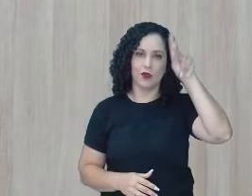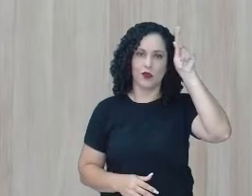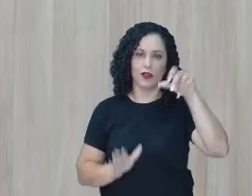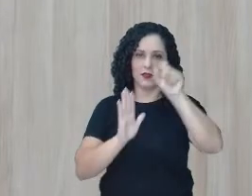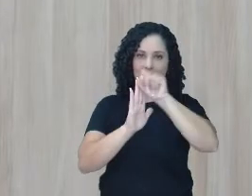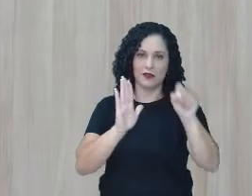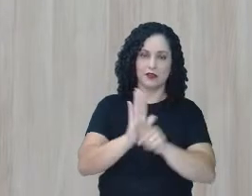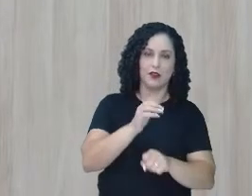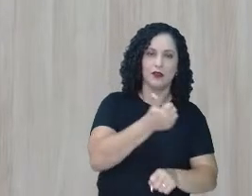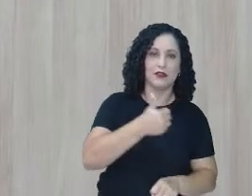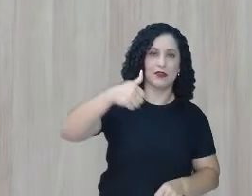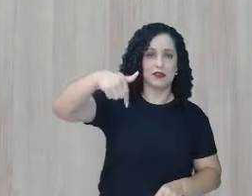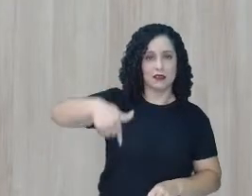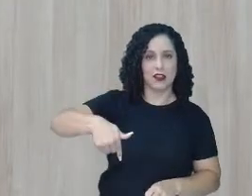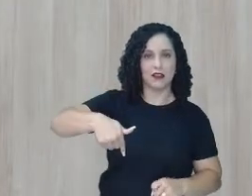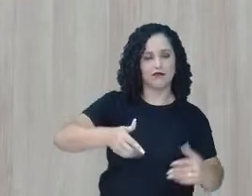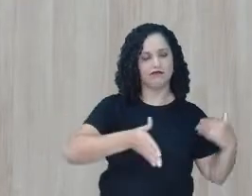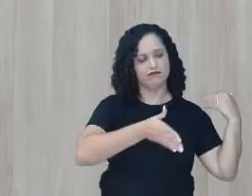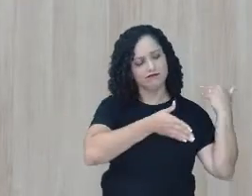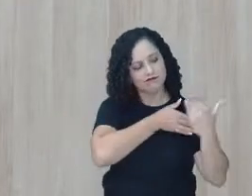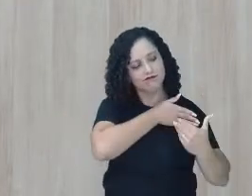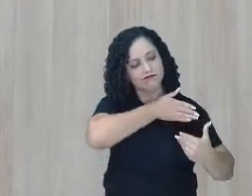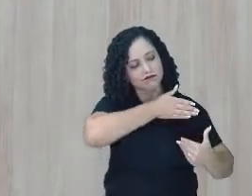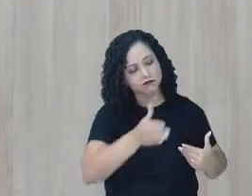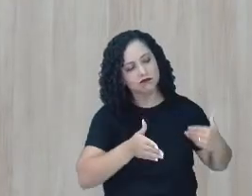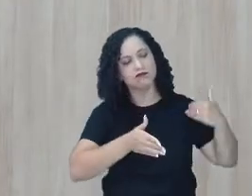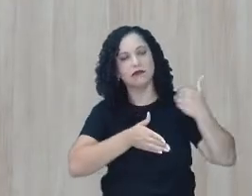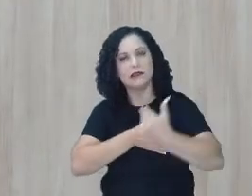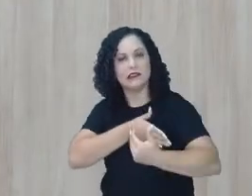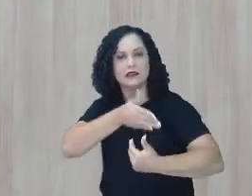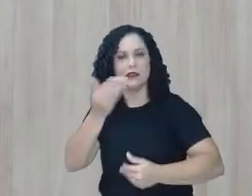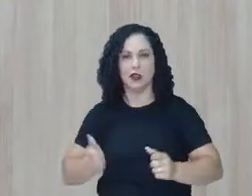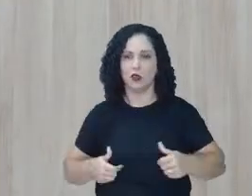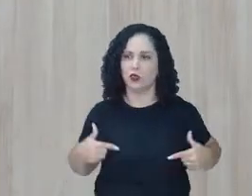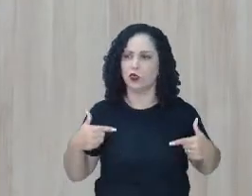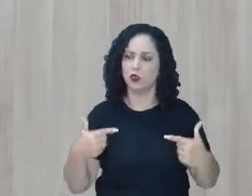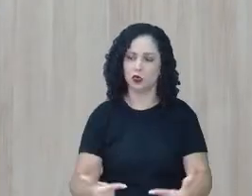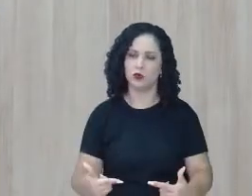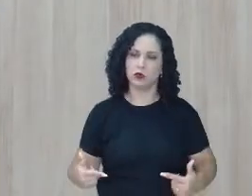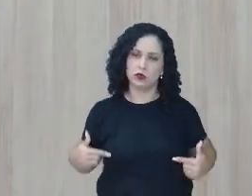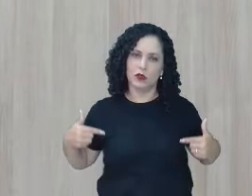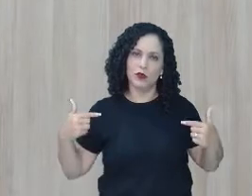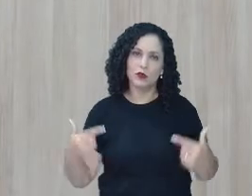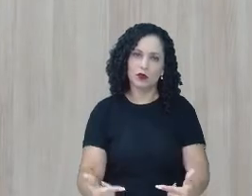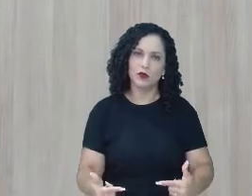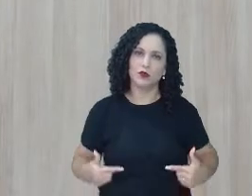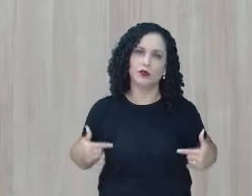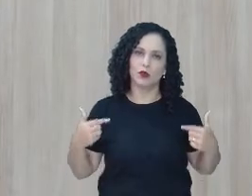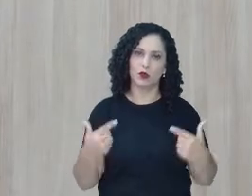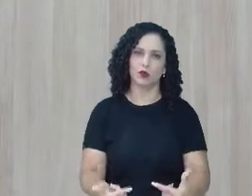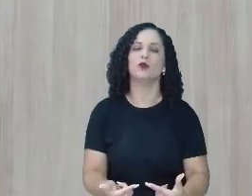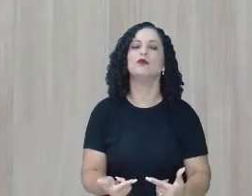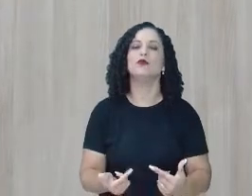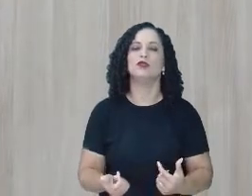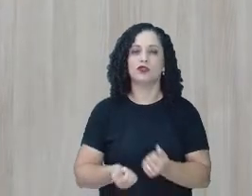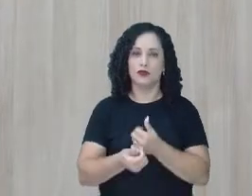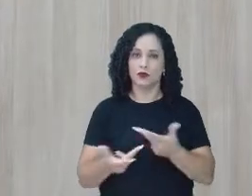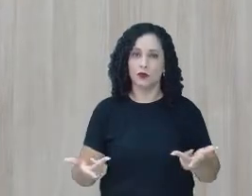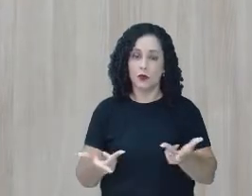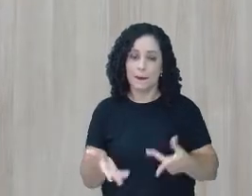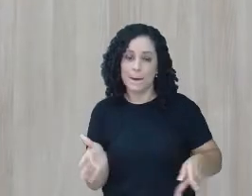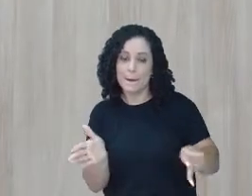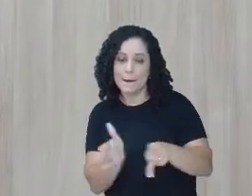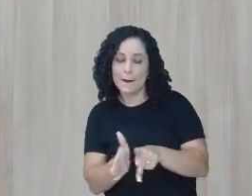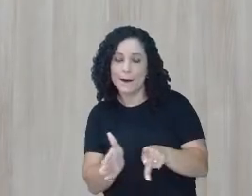século XVII, né? Foi crescendo diante das lutas contra, né, na Companhia das Índias Ocidentais, na invasão a Pernambuco. Então, né, muita